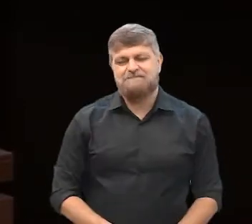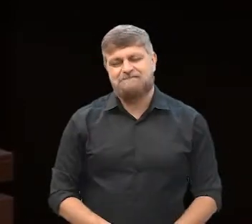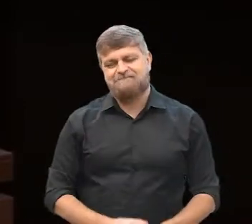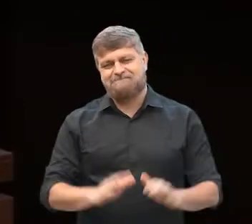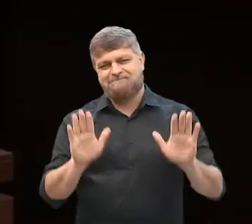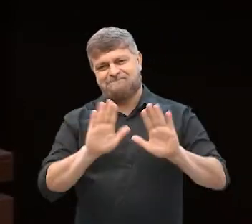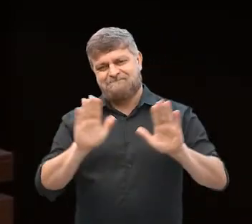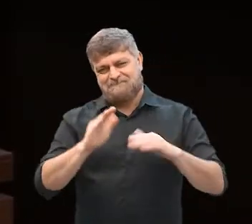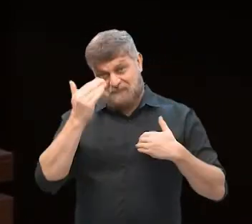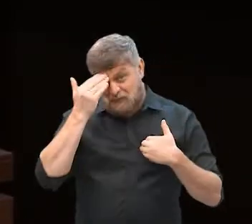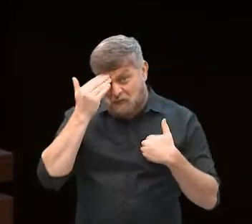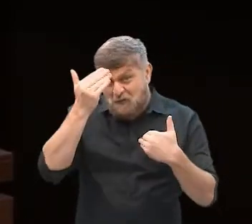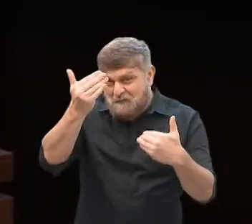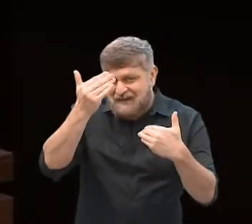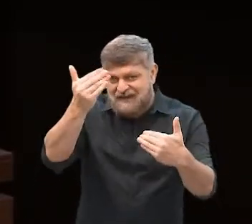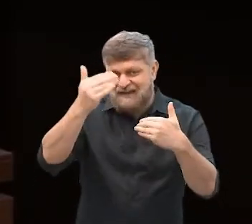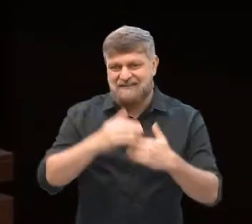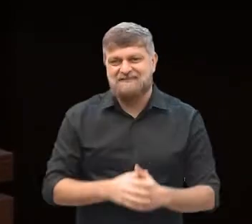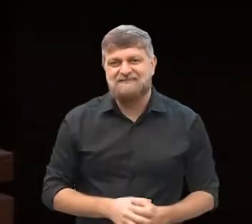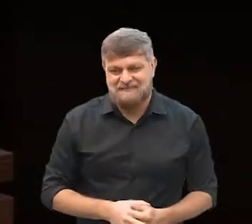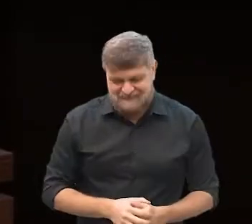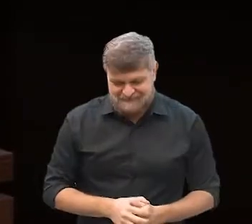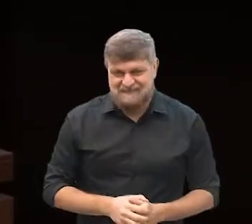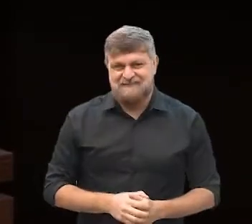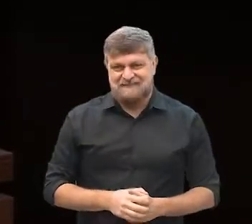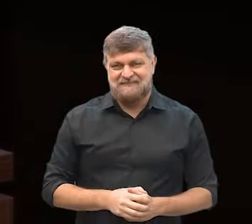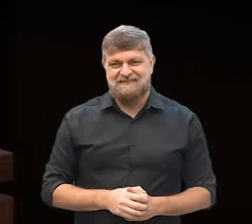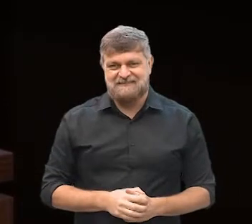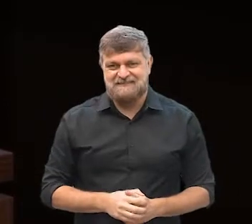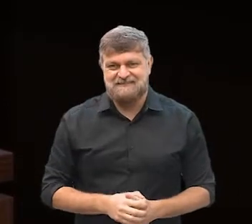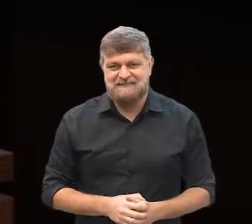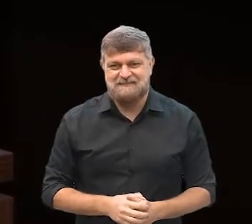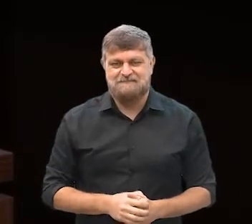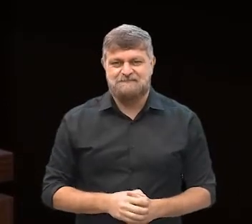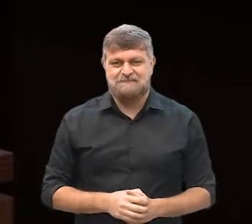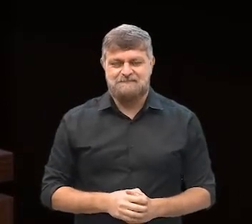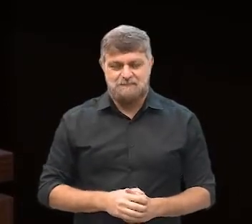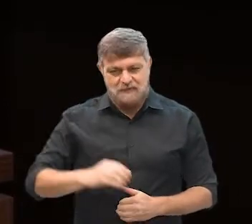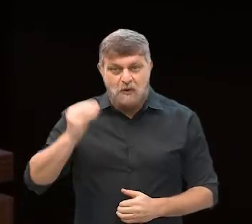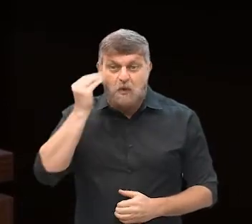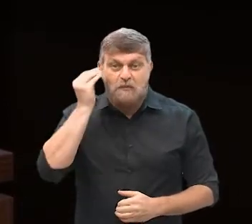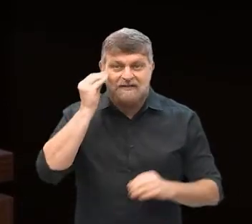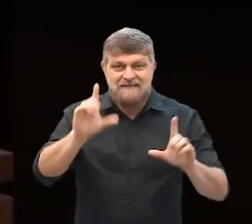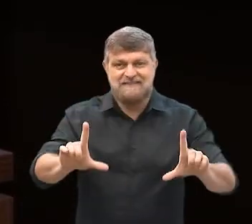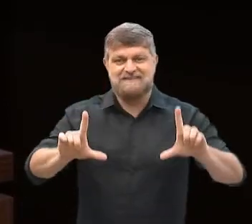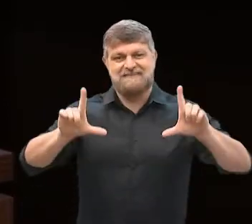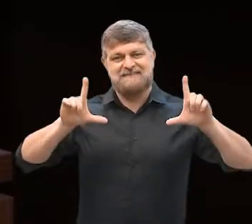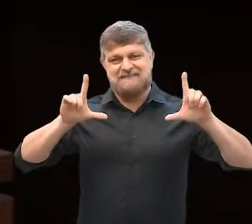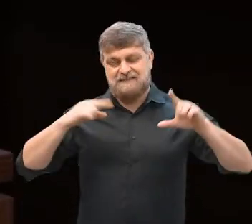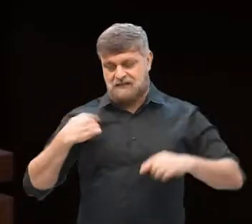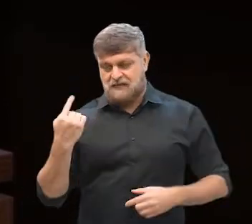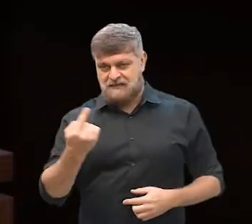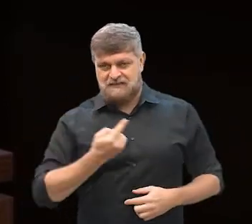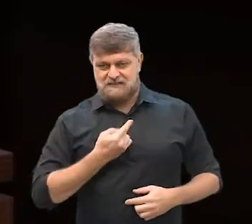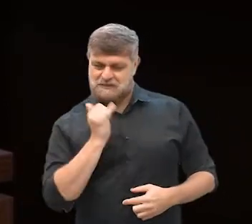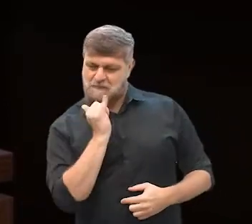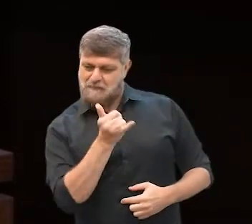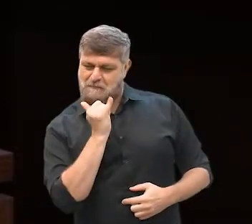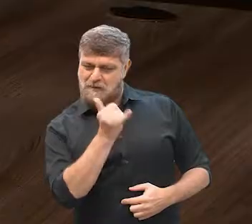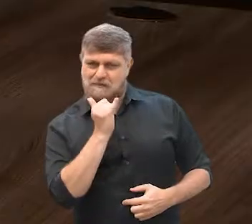certeza. Muito obrigada, viu? Muito obrigada. Obrigado por a oportunidade de estar com vocês